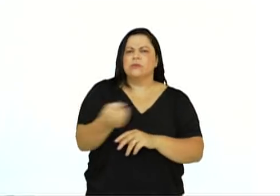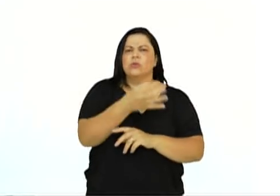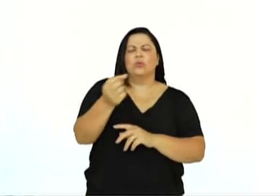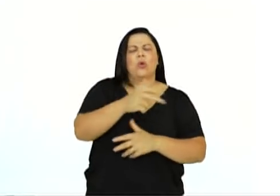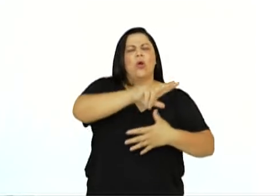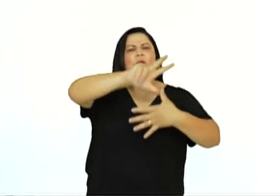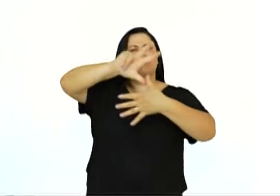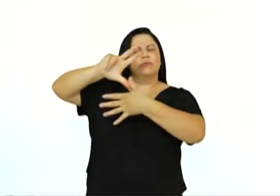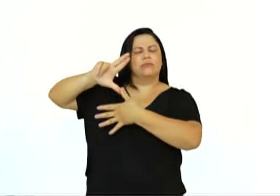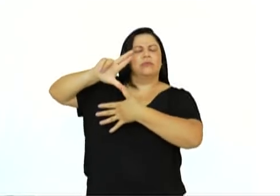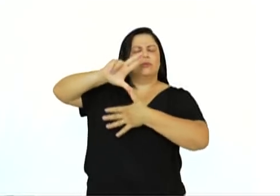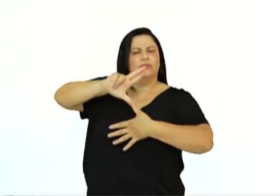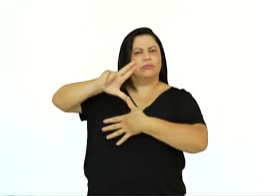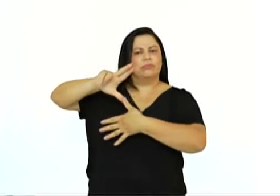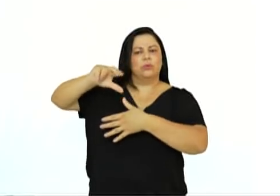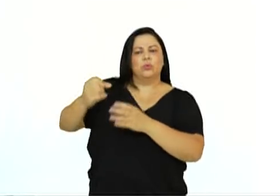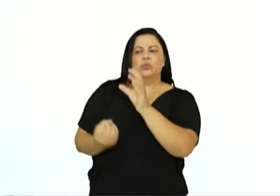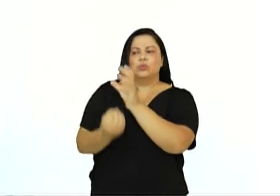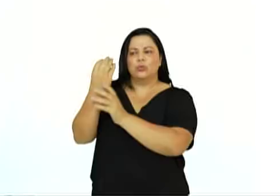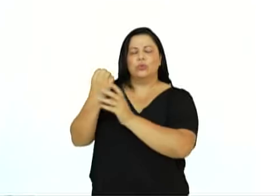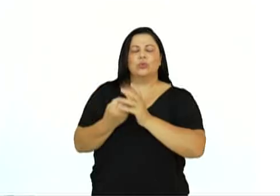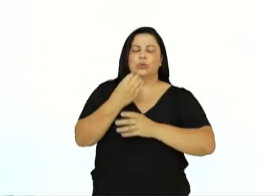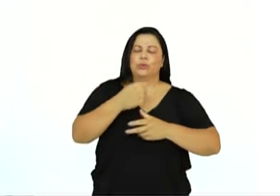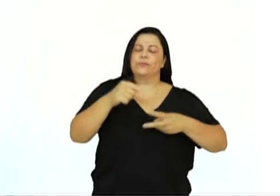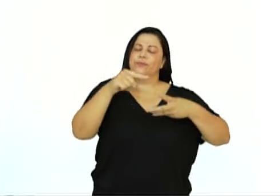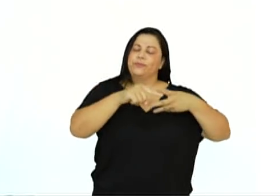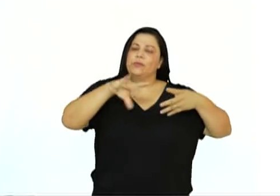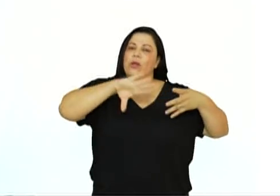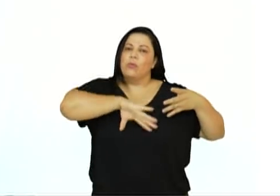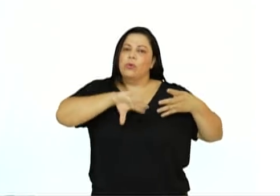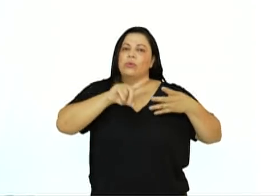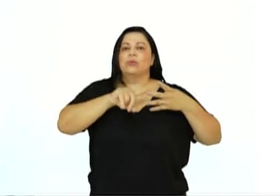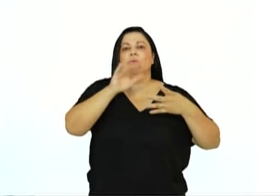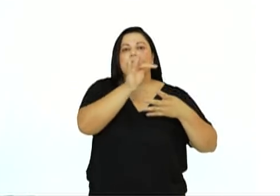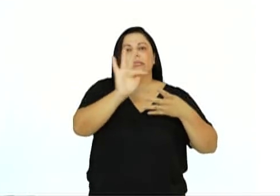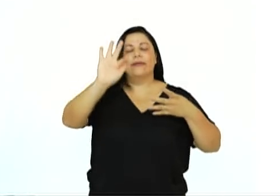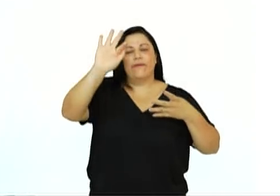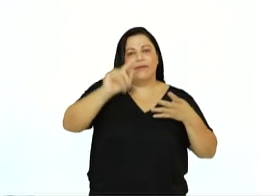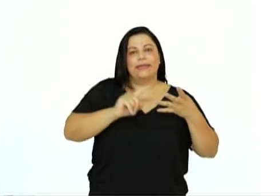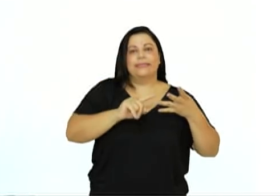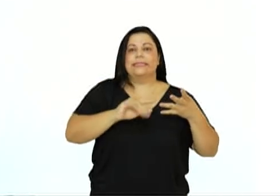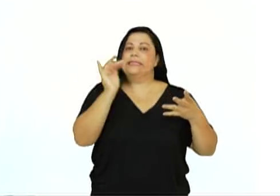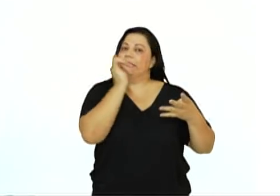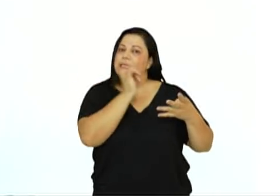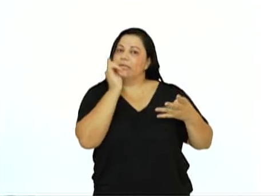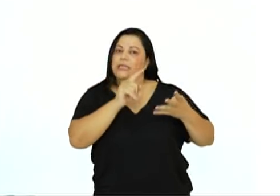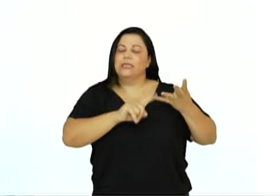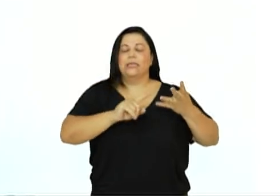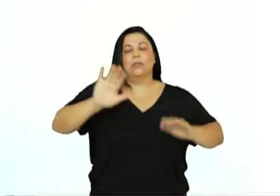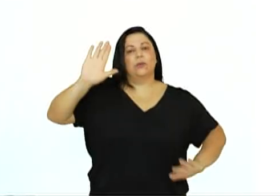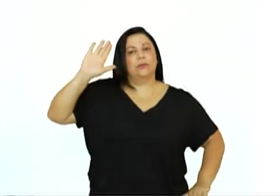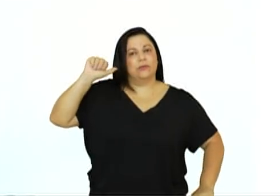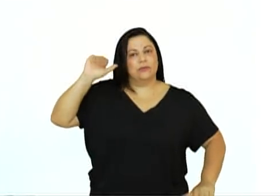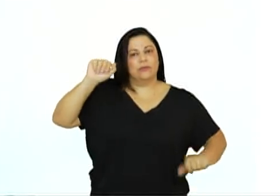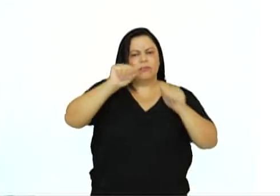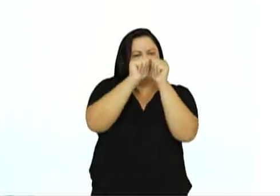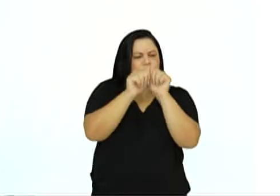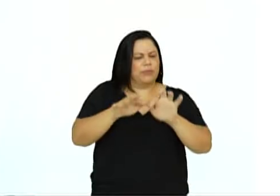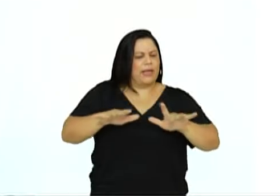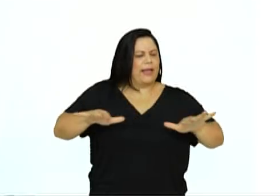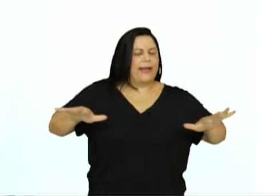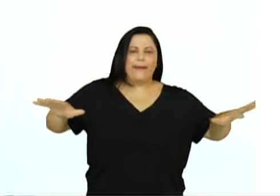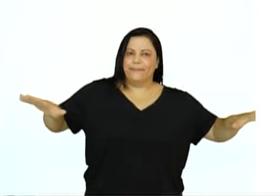surgiram do latim, o português, o francês, o italiano e o espanhol. Nós vimos aí a expansão dessas